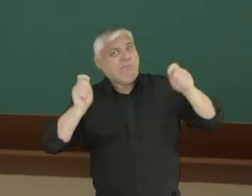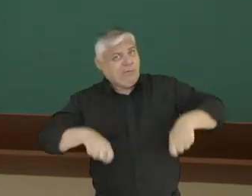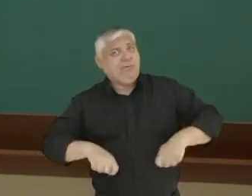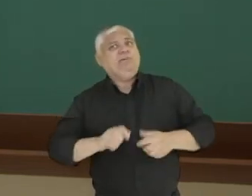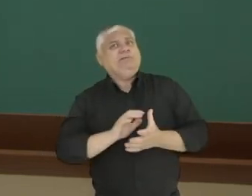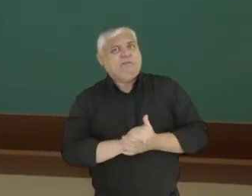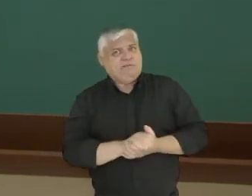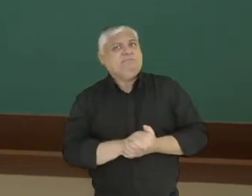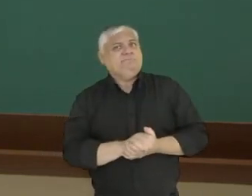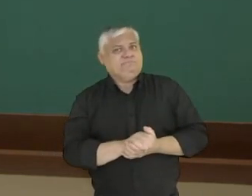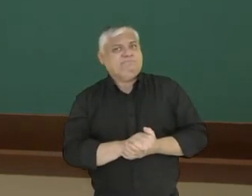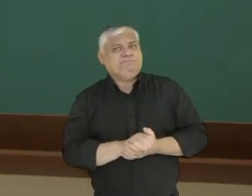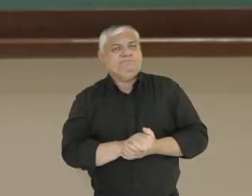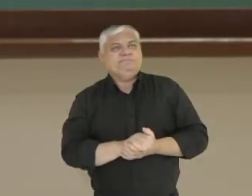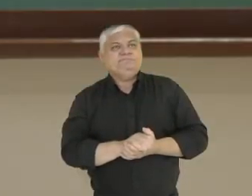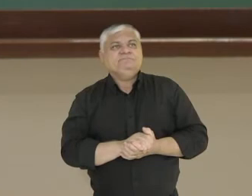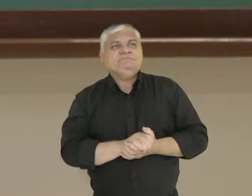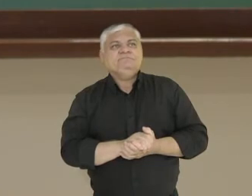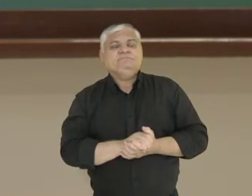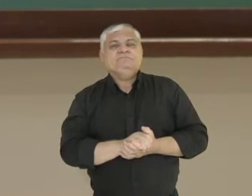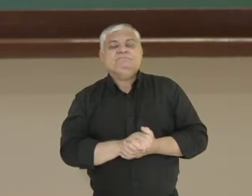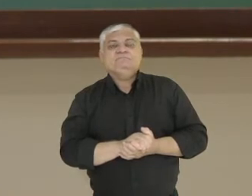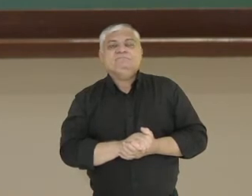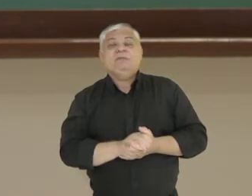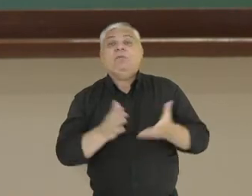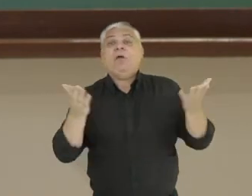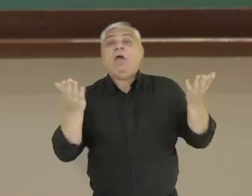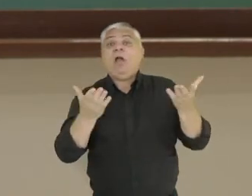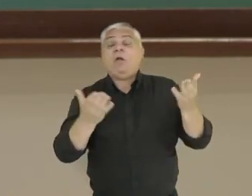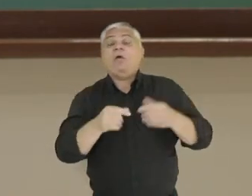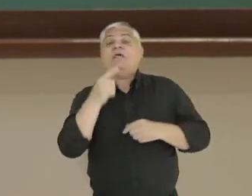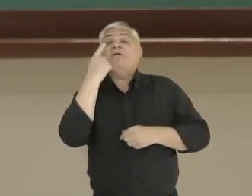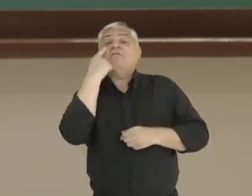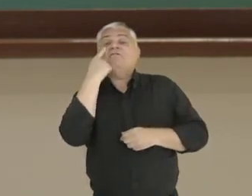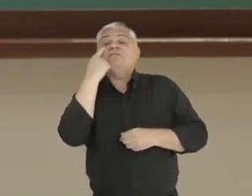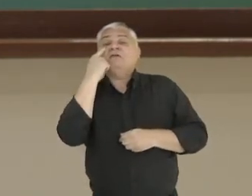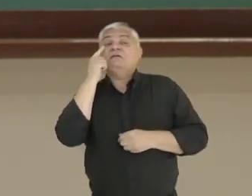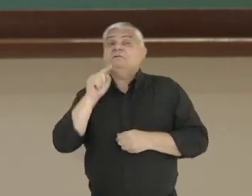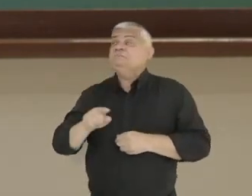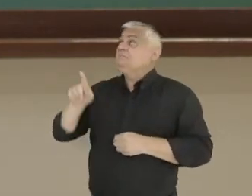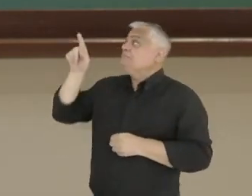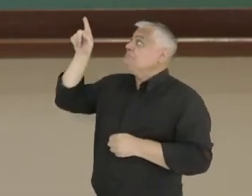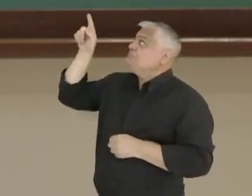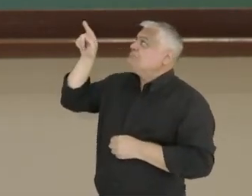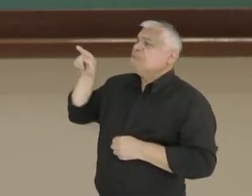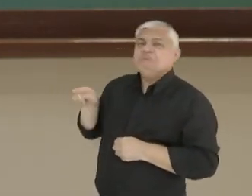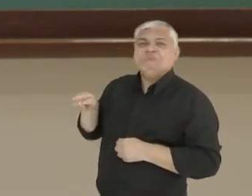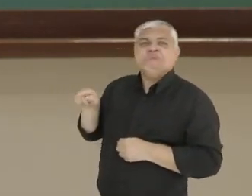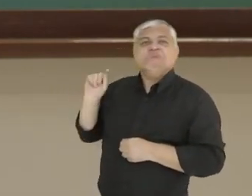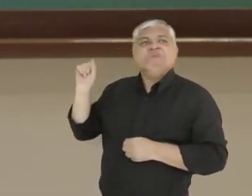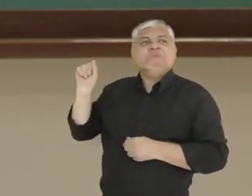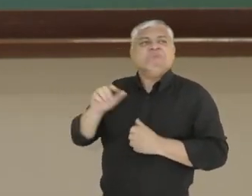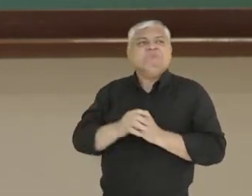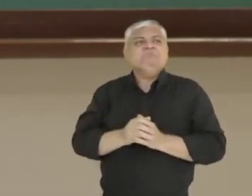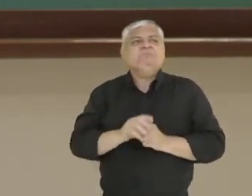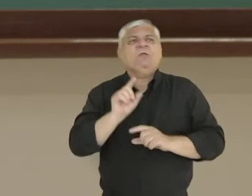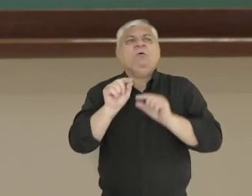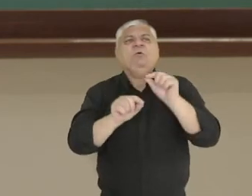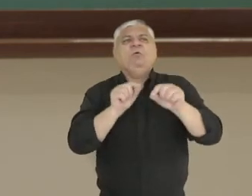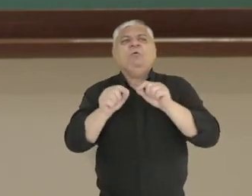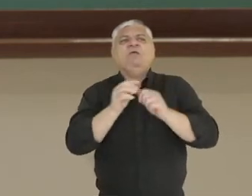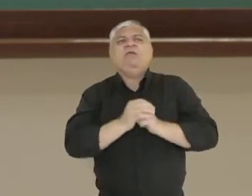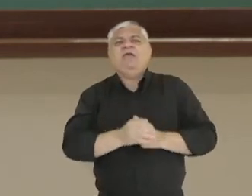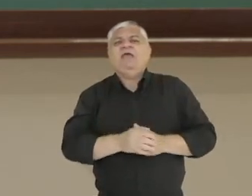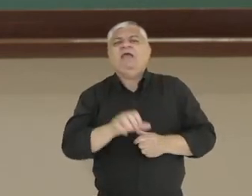ocorrendo nessas áreas. E agora eu quero que você acompanhe também na próxima tela aqui, ó, que é o